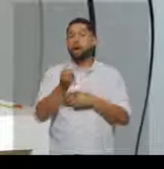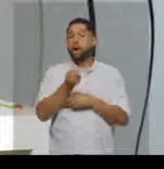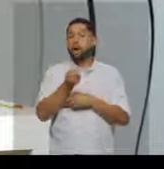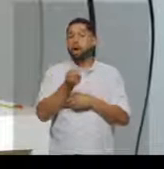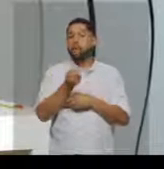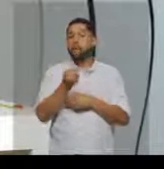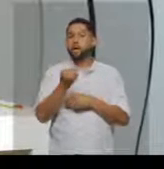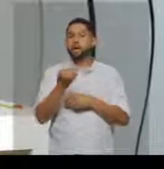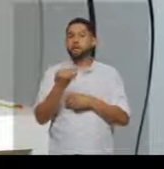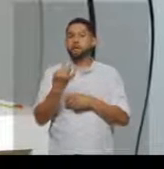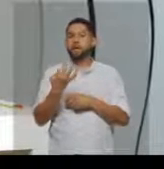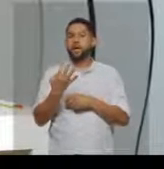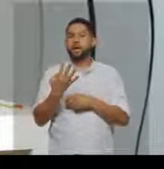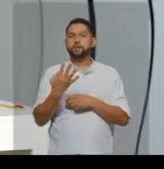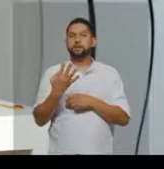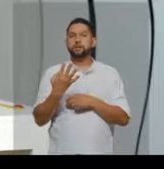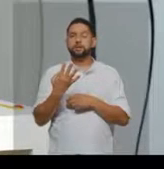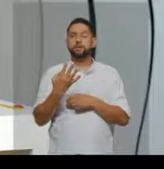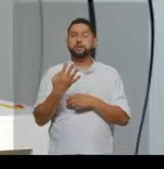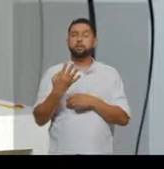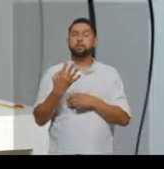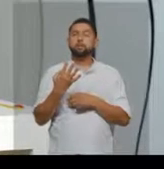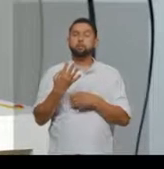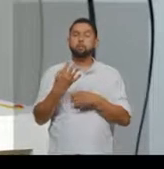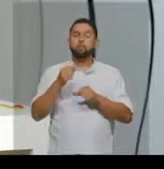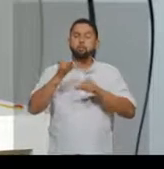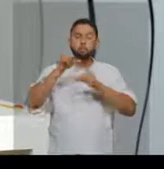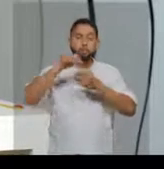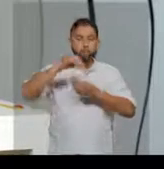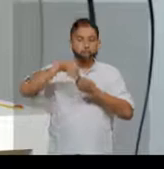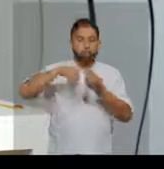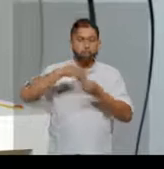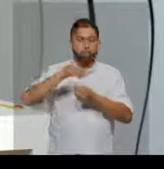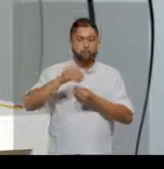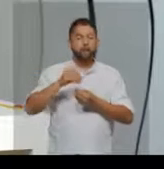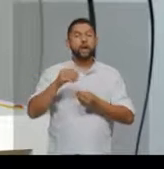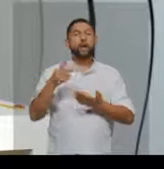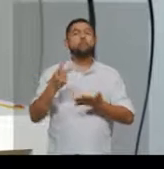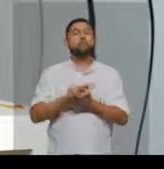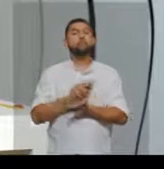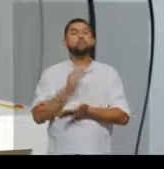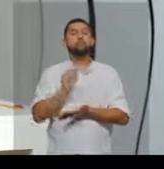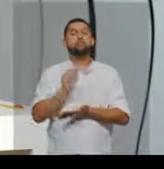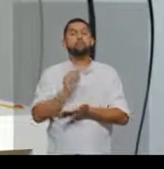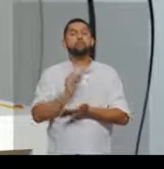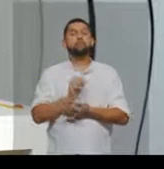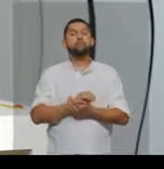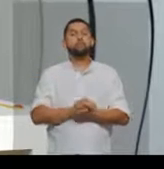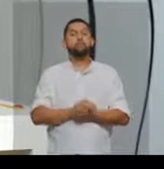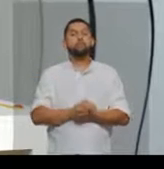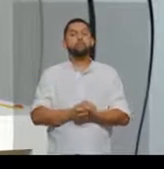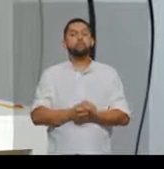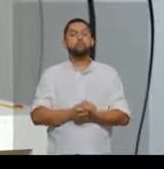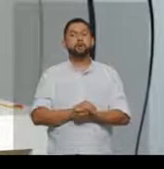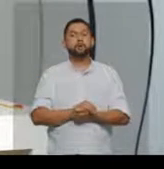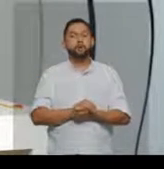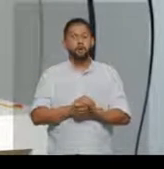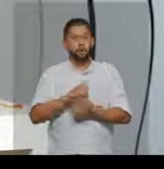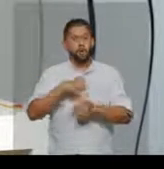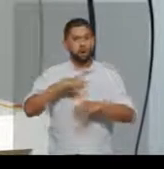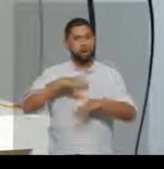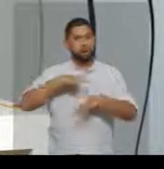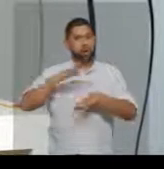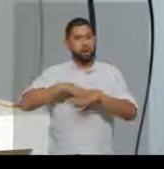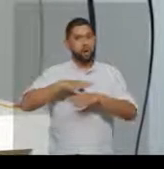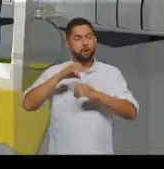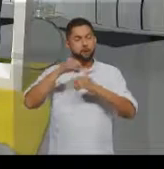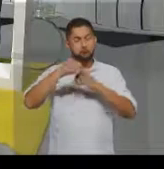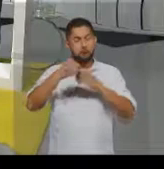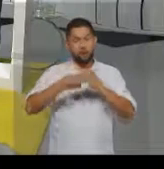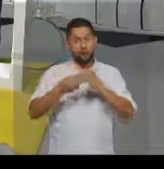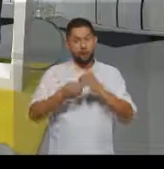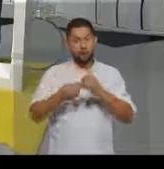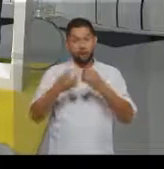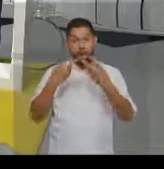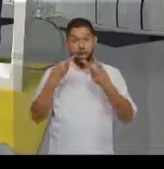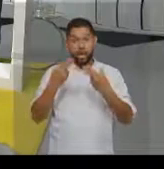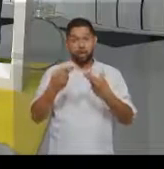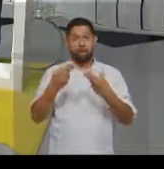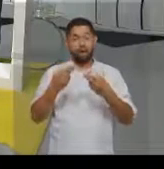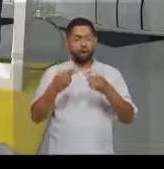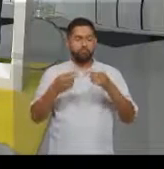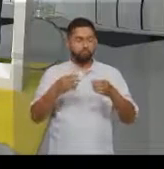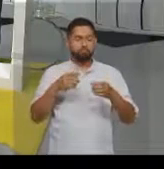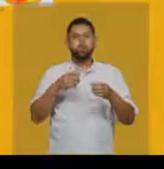aqui de reagentes, né? O que está acontecendo? Eu estou colocando mais moléculas no mesmo espaço.